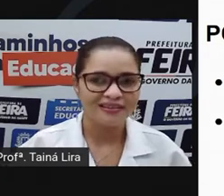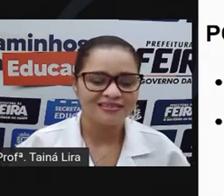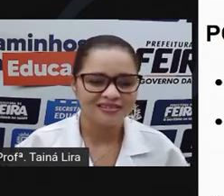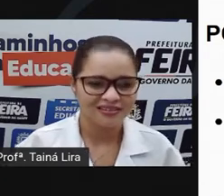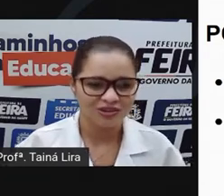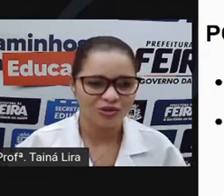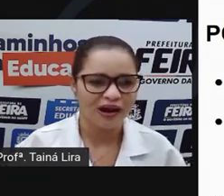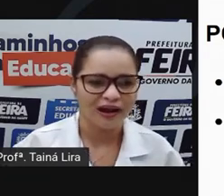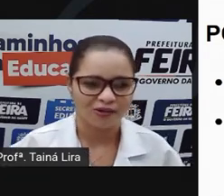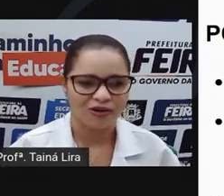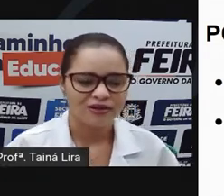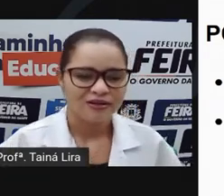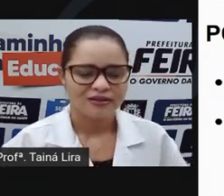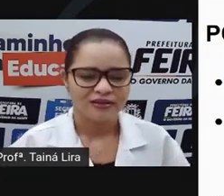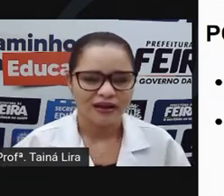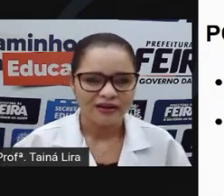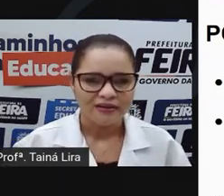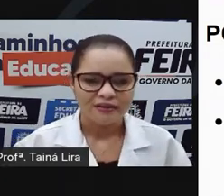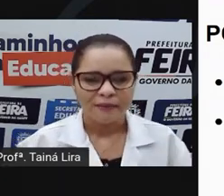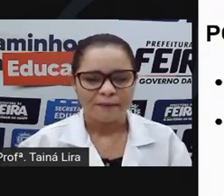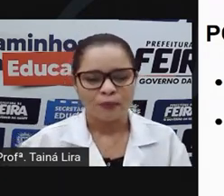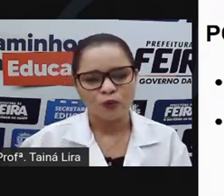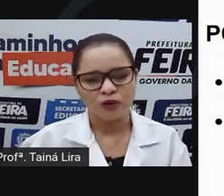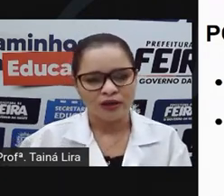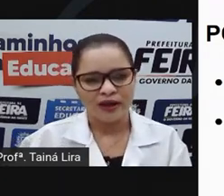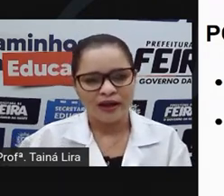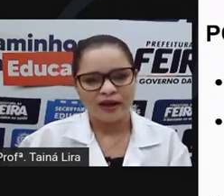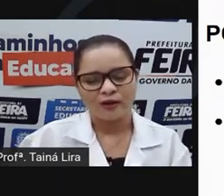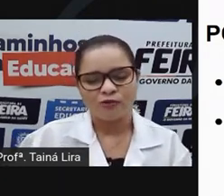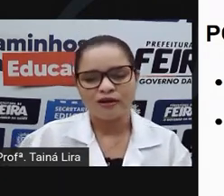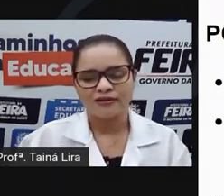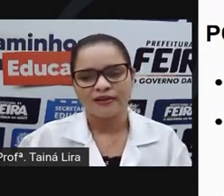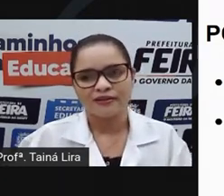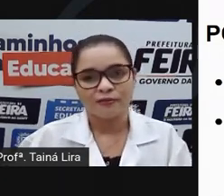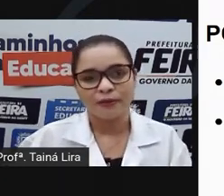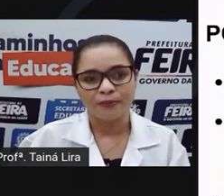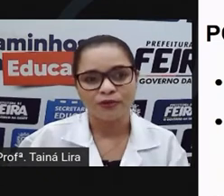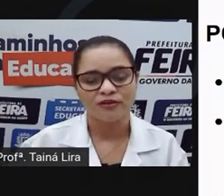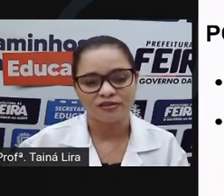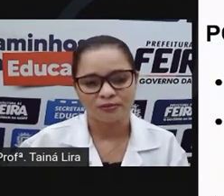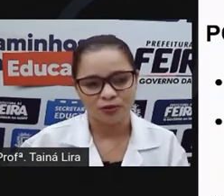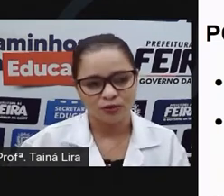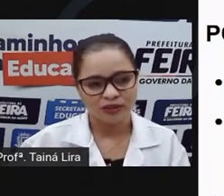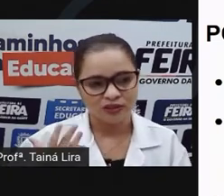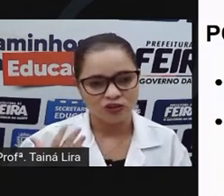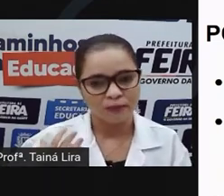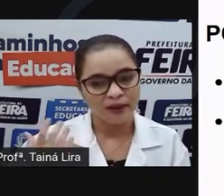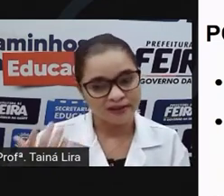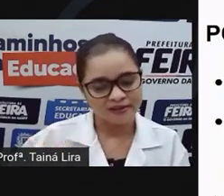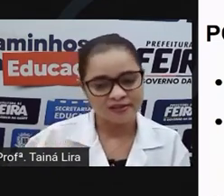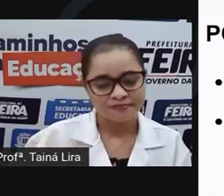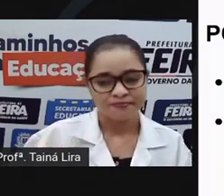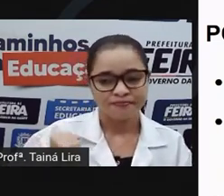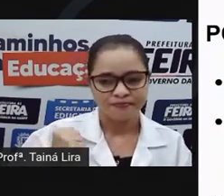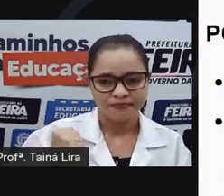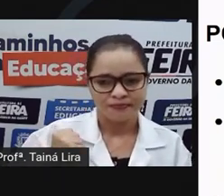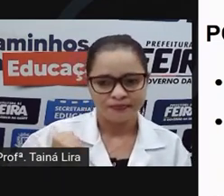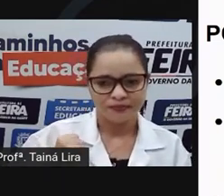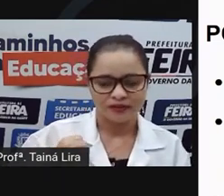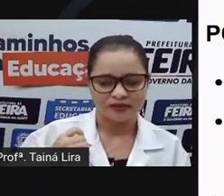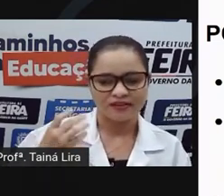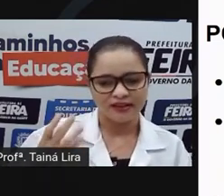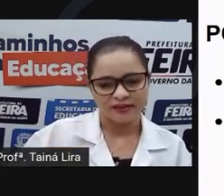também desperdiçando A água tá porque a água né Tem uma importância muito grande mas